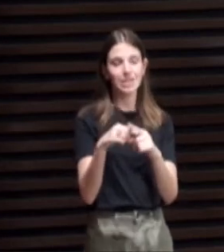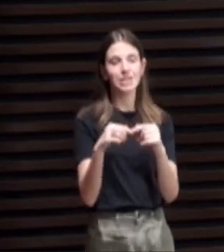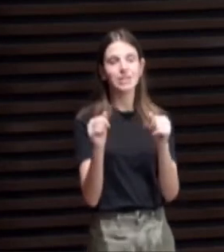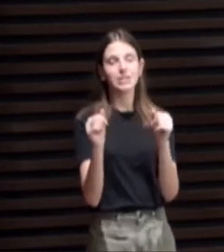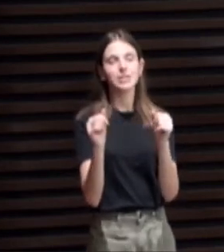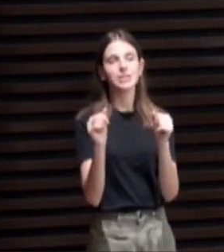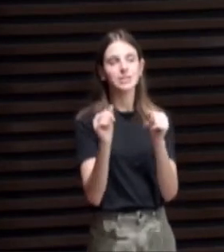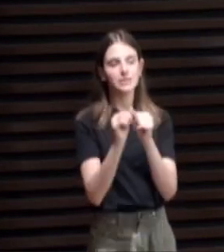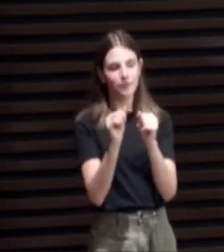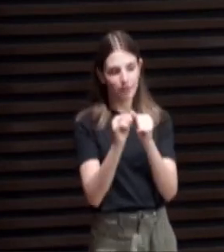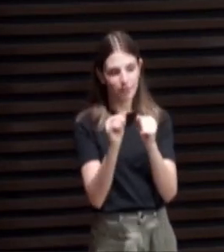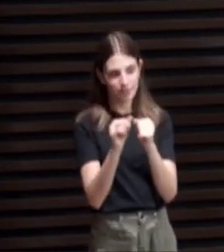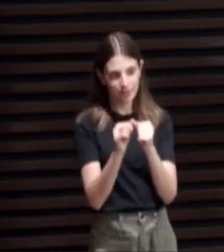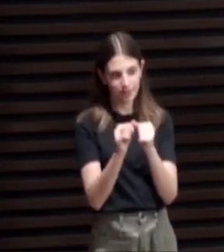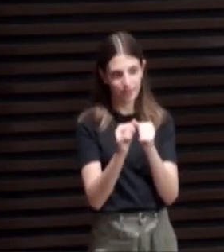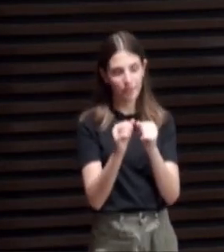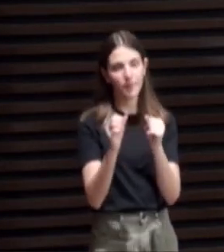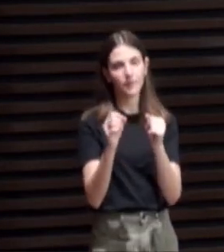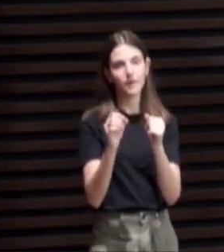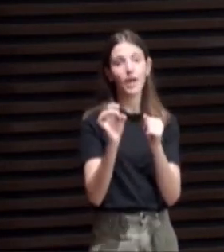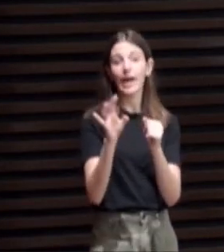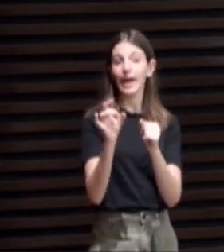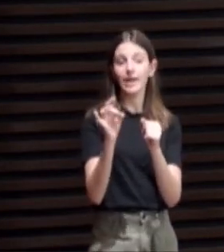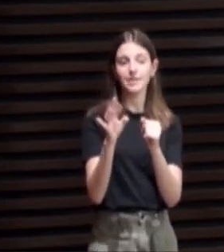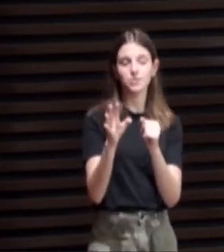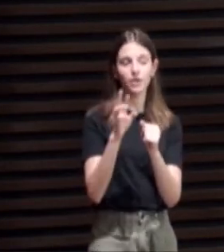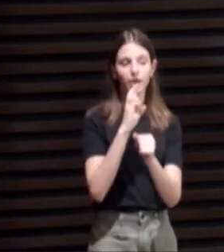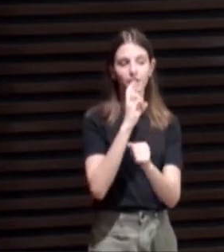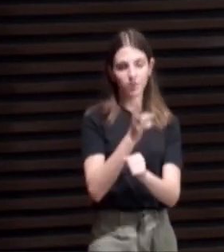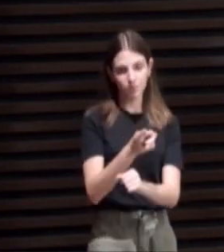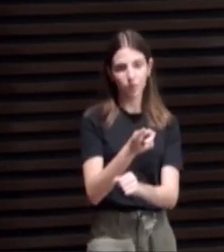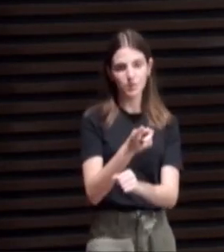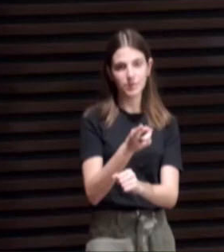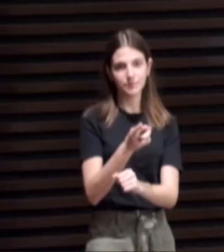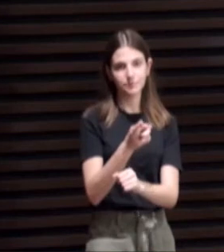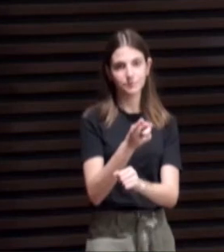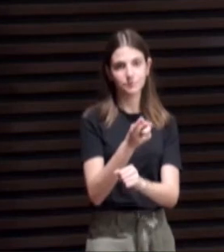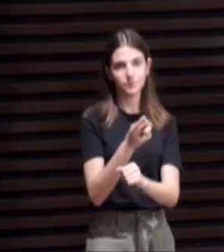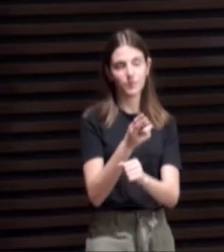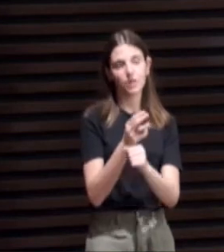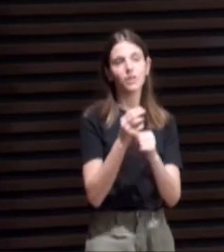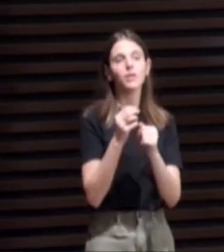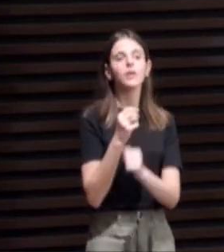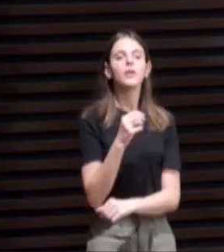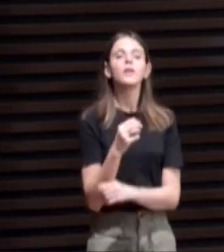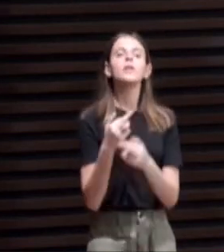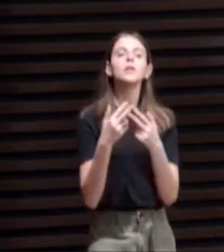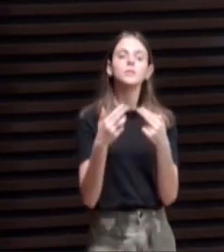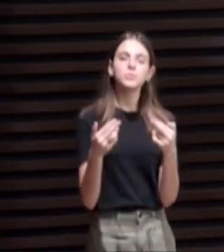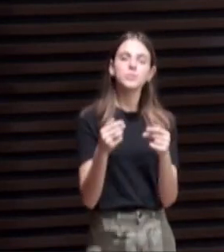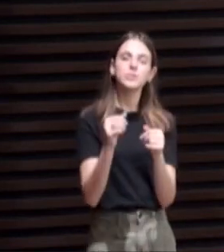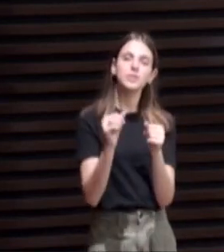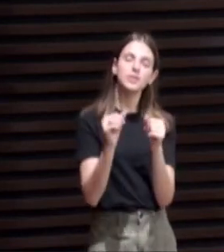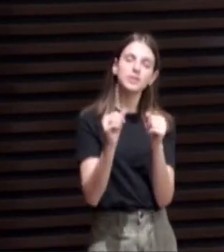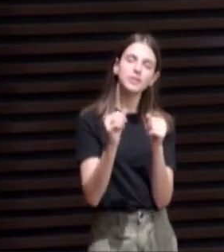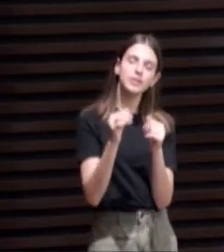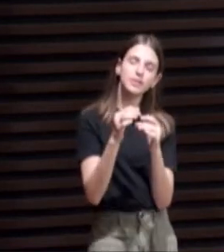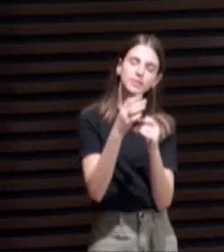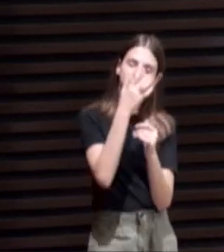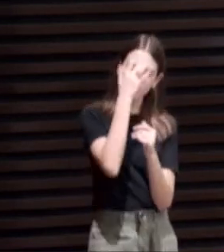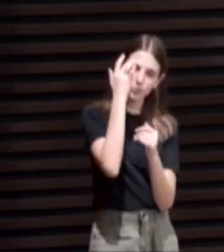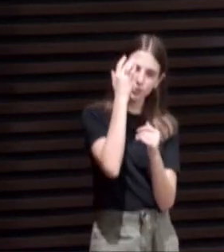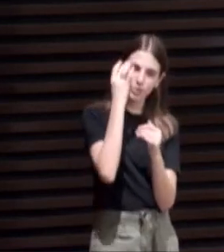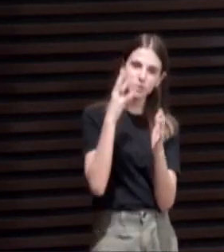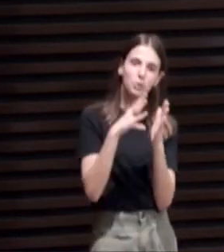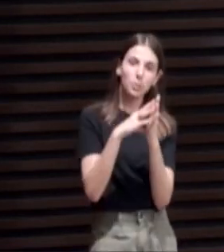é o efeito. O que as pessoas estão imitando não é as ações da liderança da igreja.